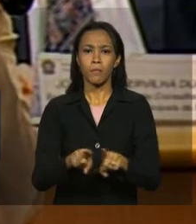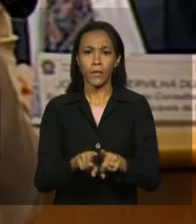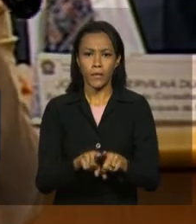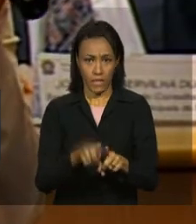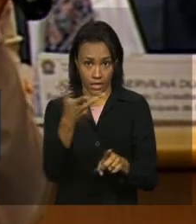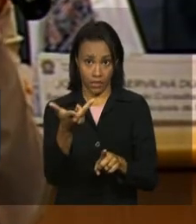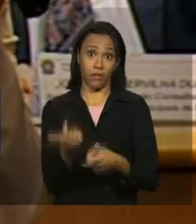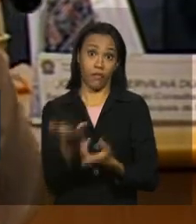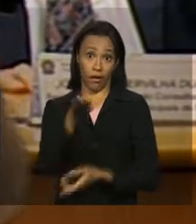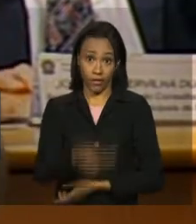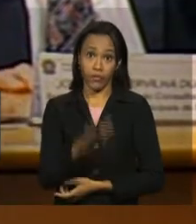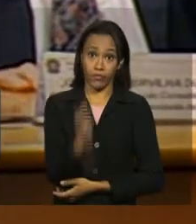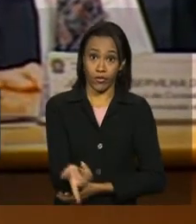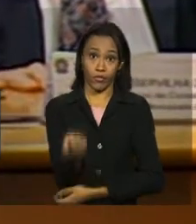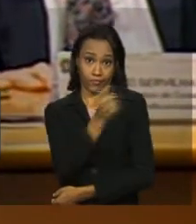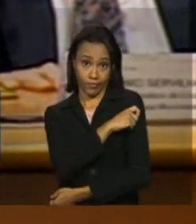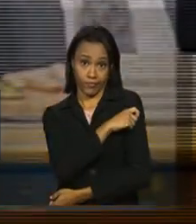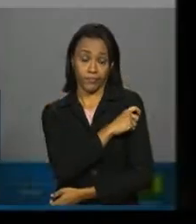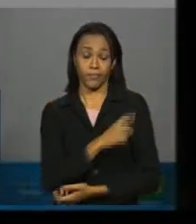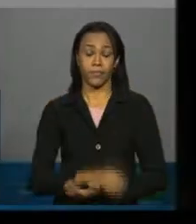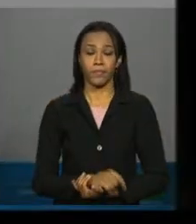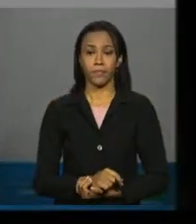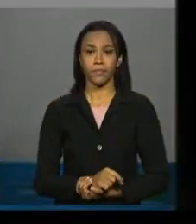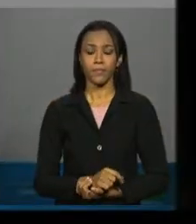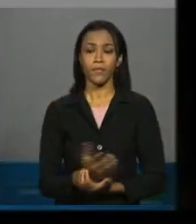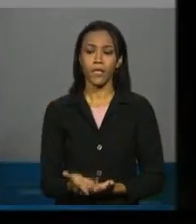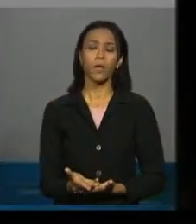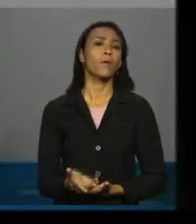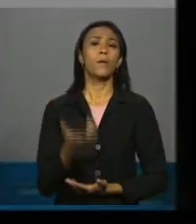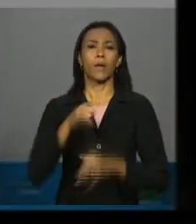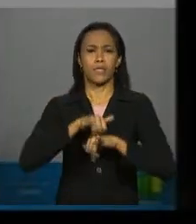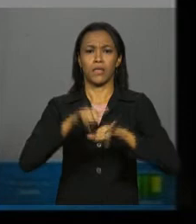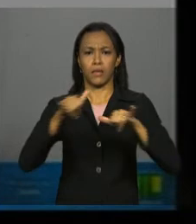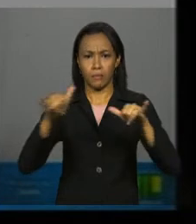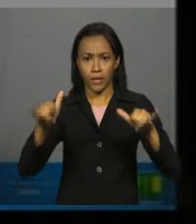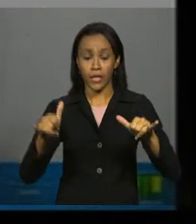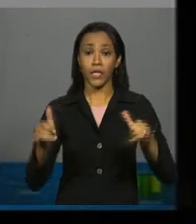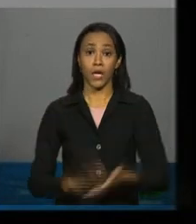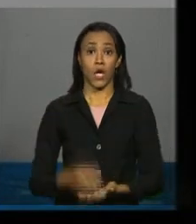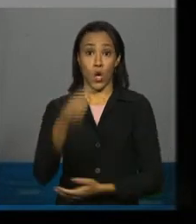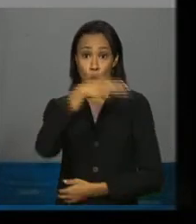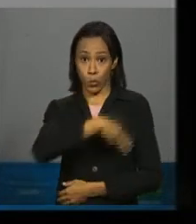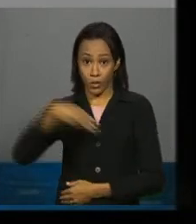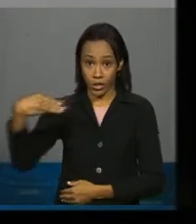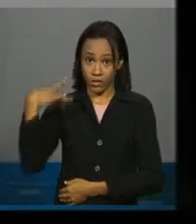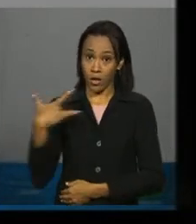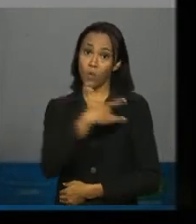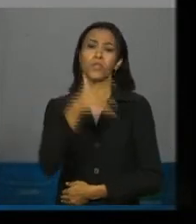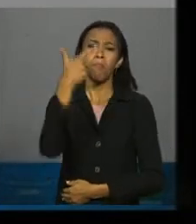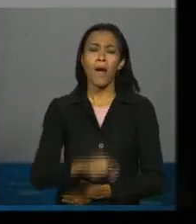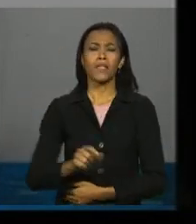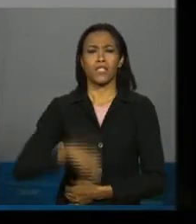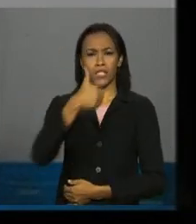é que a criança está sendo vacinada pode passar então para esta campanha o Ministério da Saúde está investindo de